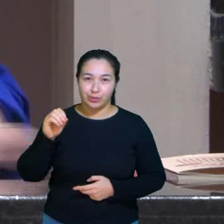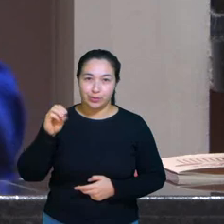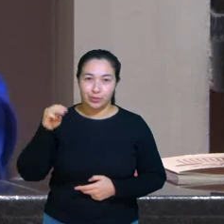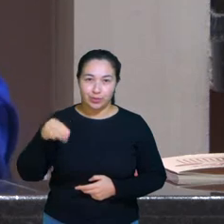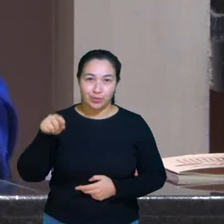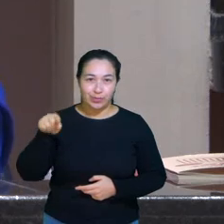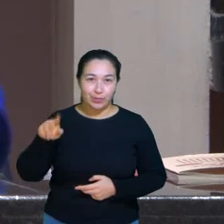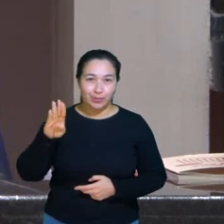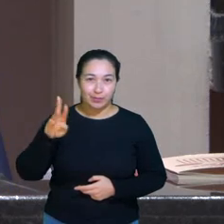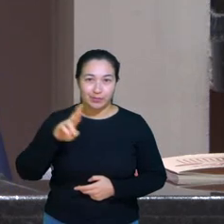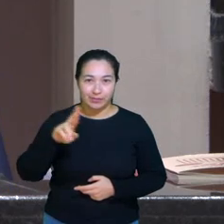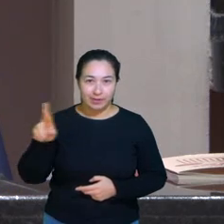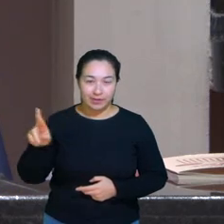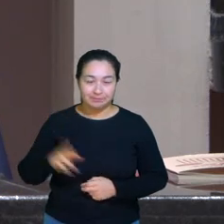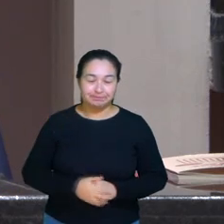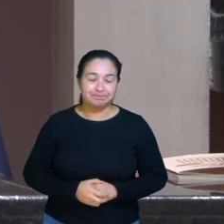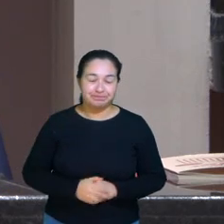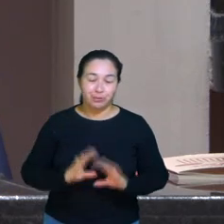Professor eh